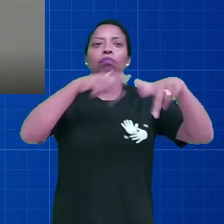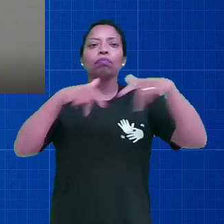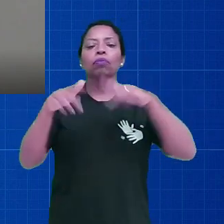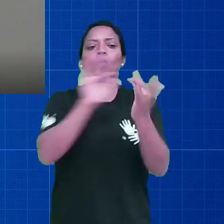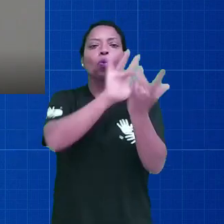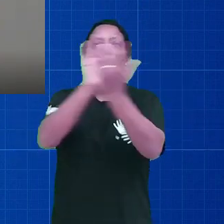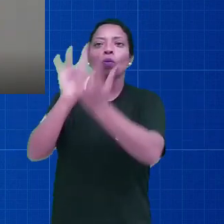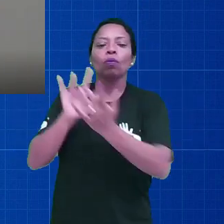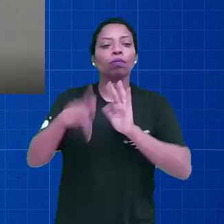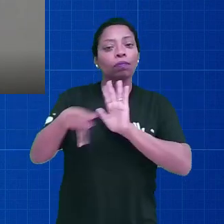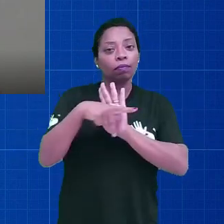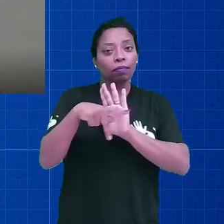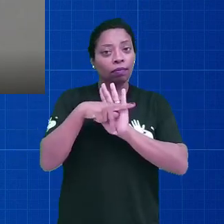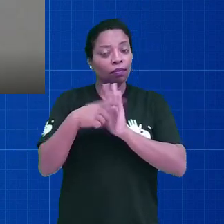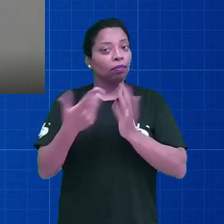contato maior